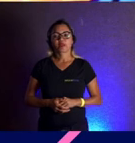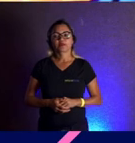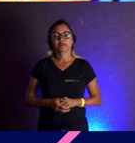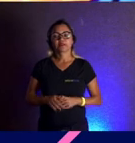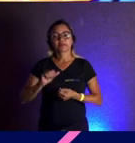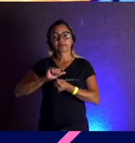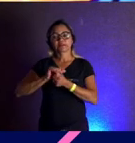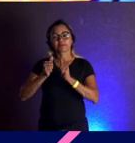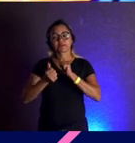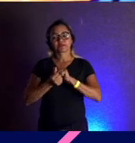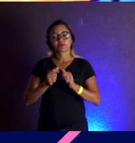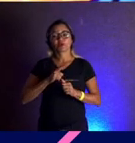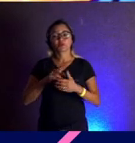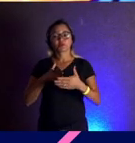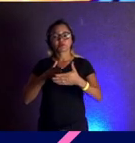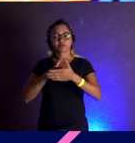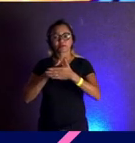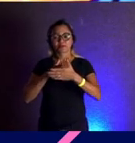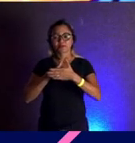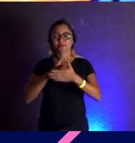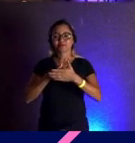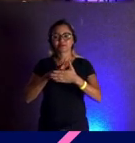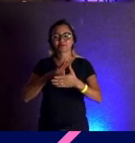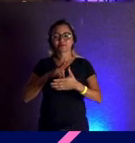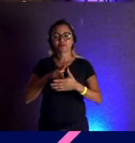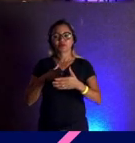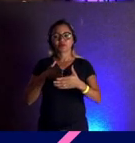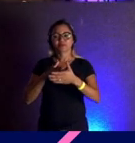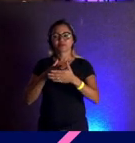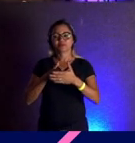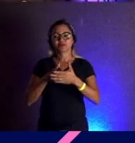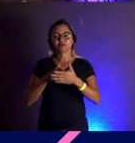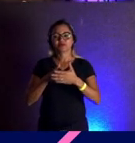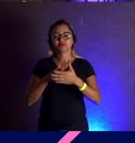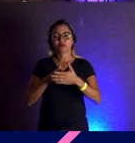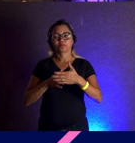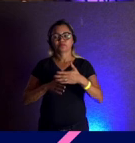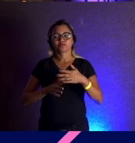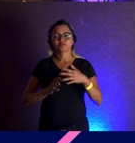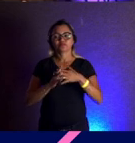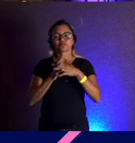da adaptação, existe um limite para adaptação. Quando esse limite não é atingido, você passa a ter perda, você passa a ter